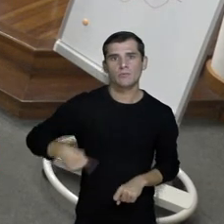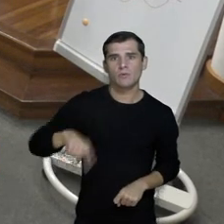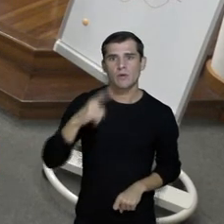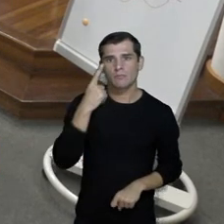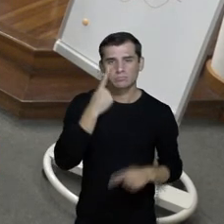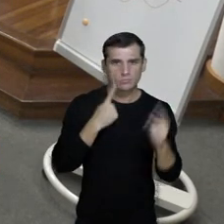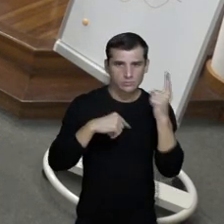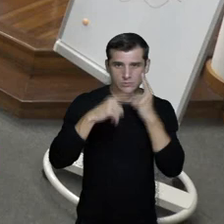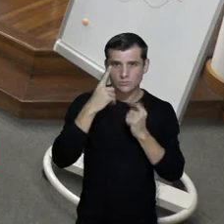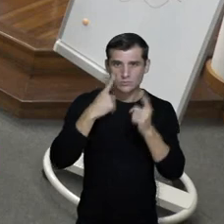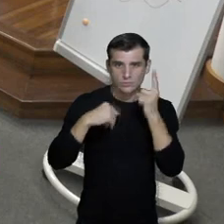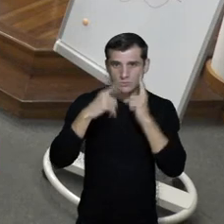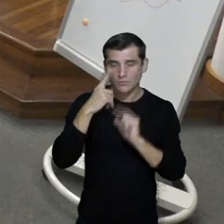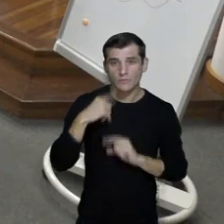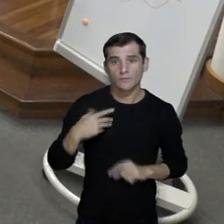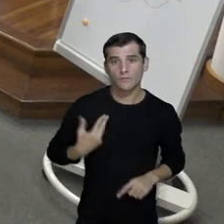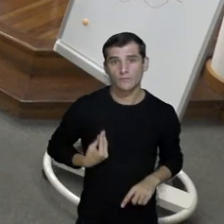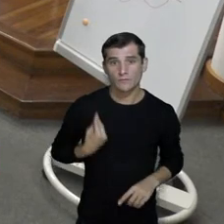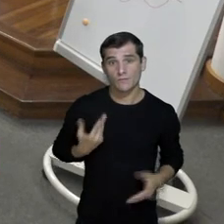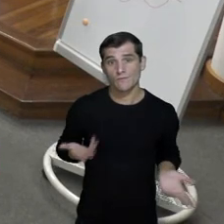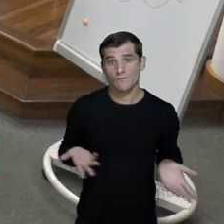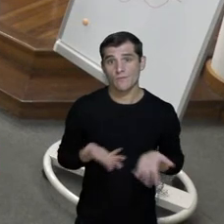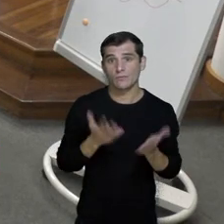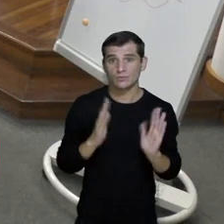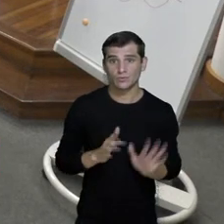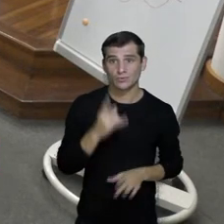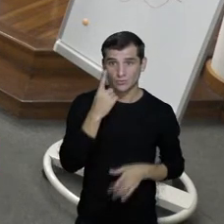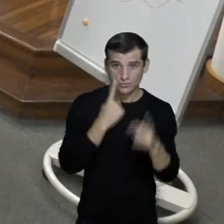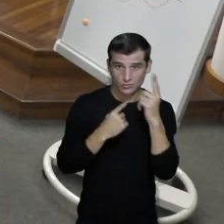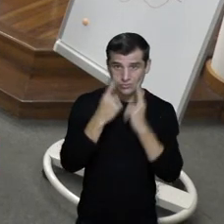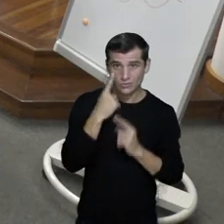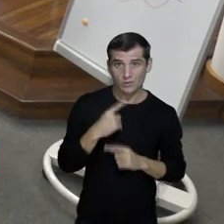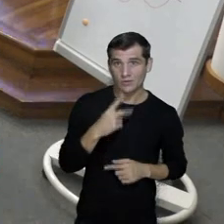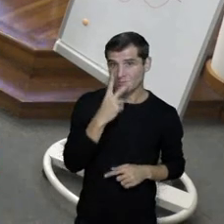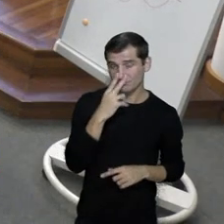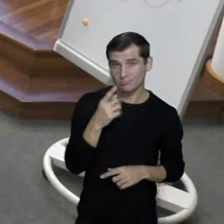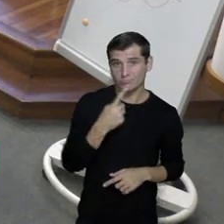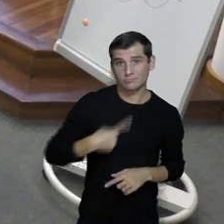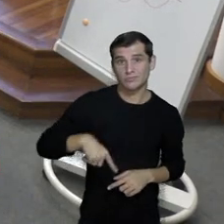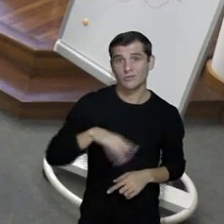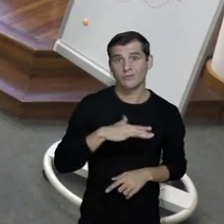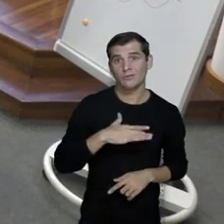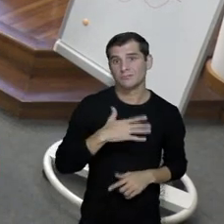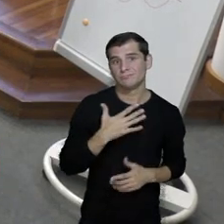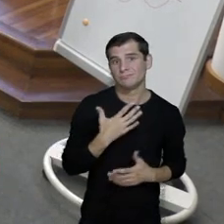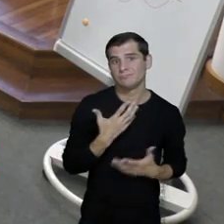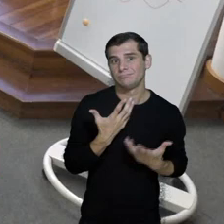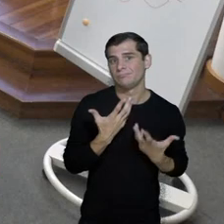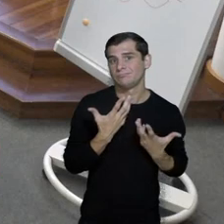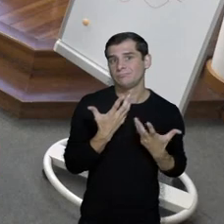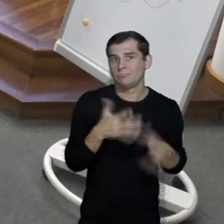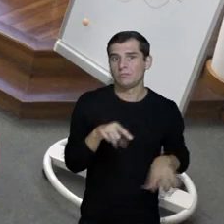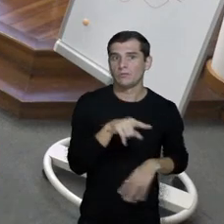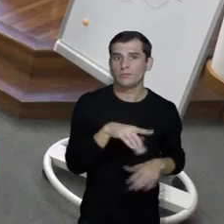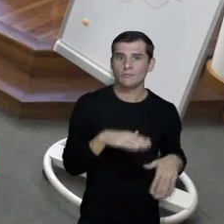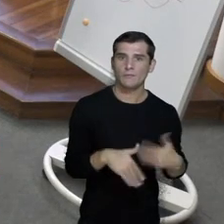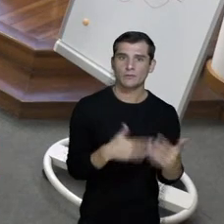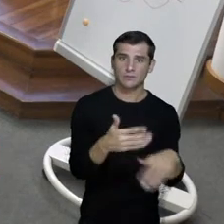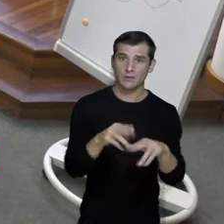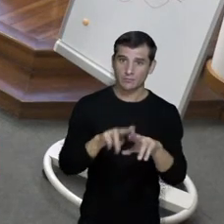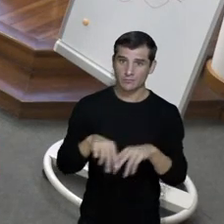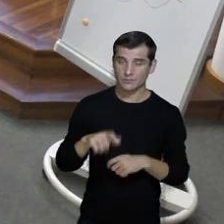chorando hoje né a gente já tá chorando e insatisfeito com esse processo então uma atitude pode mudar uma